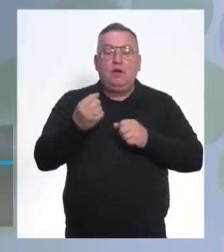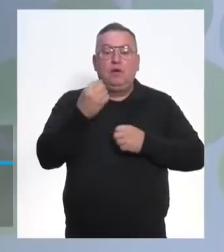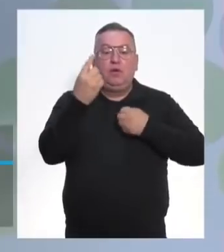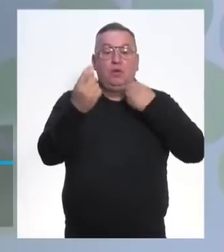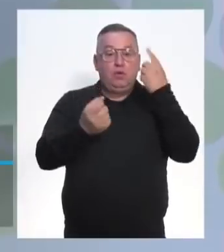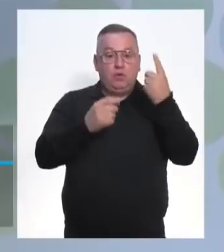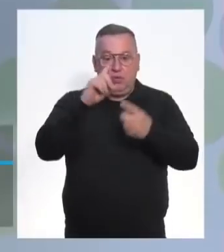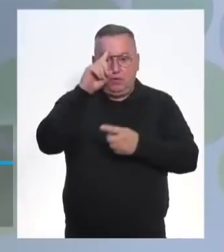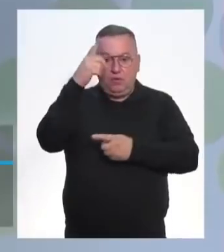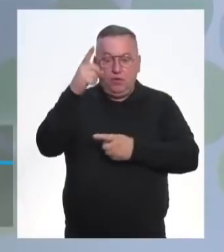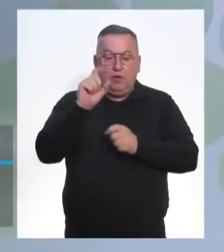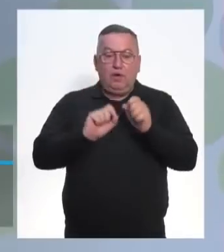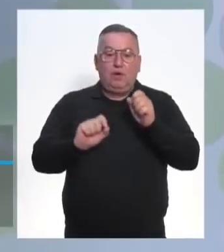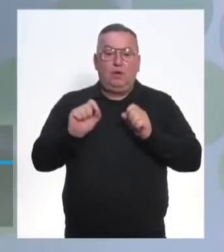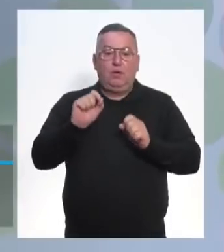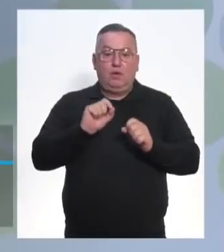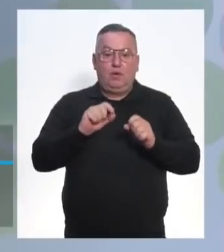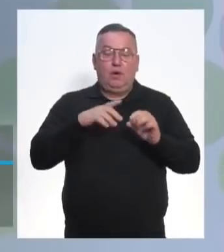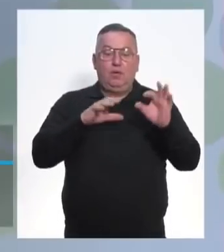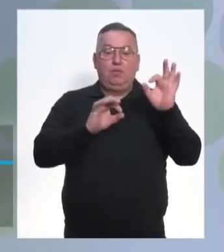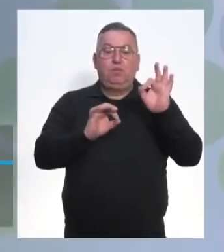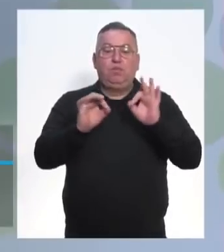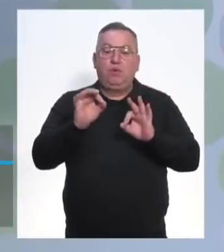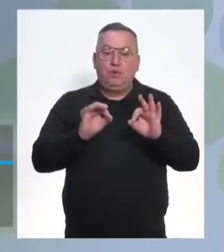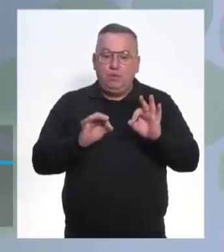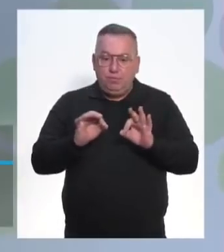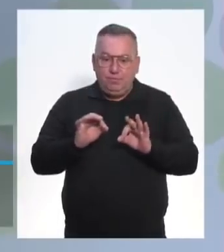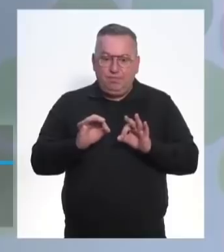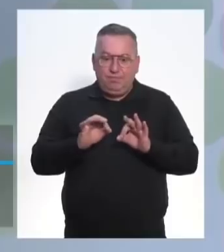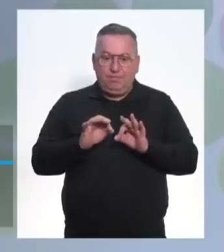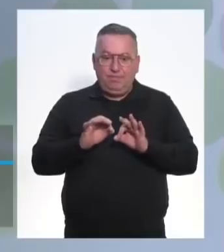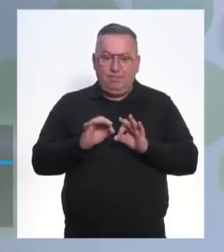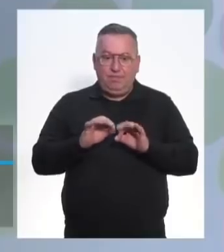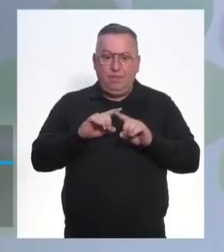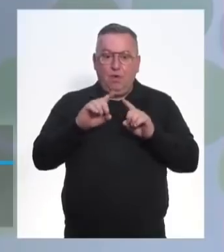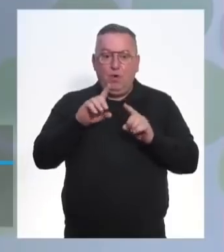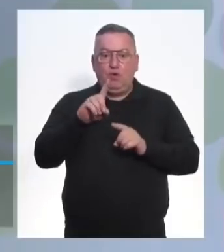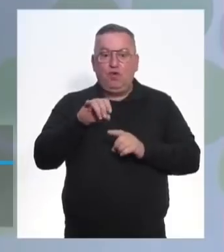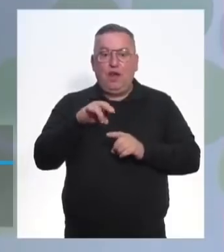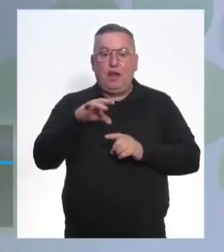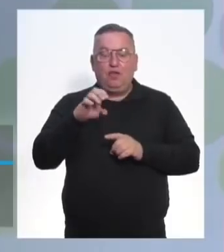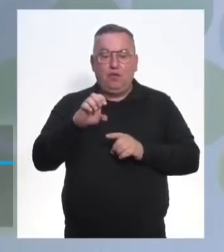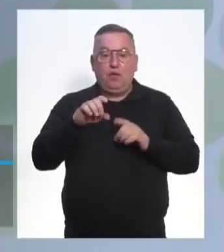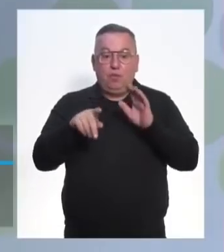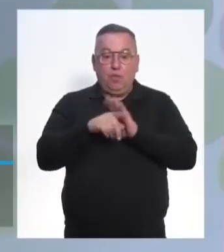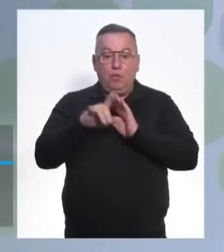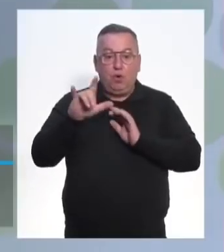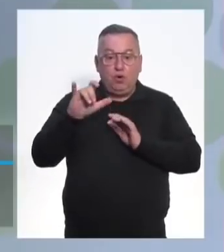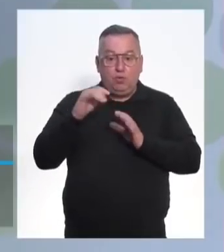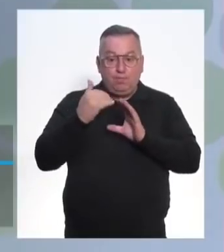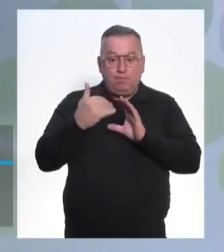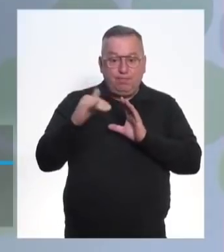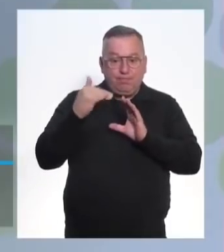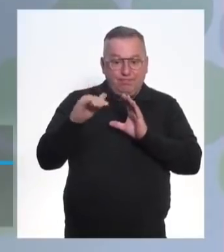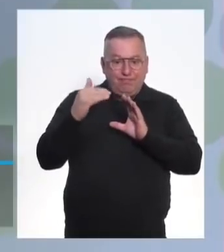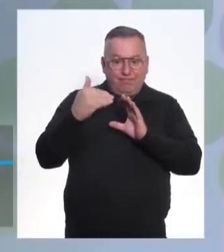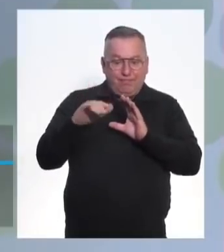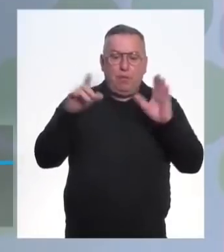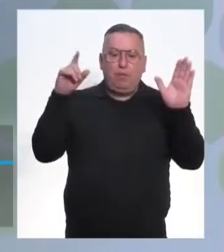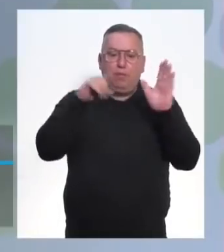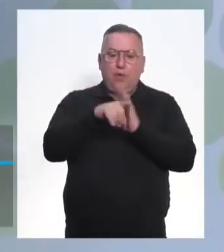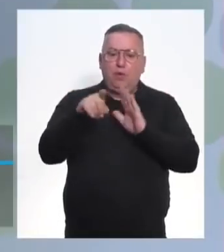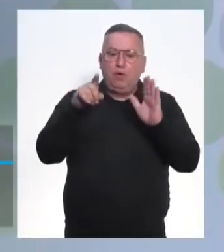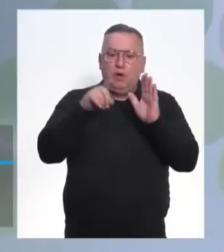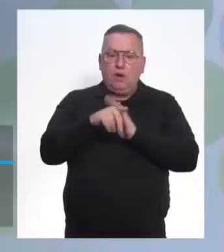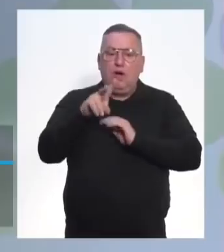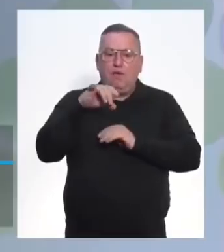dúvidas referente a esse projeto. No direct do Instagram, se vocês quiserem mandar uma mensagem lá, perguntar,